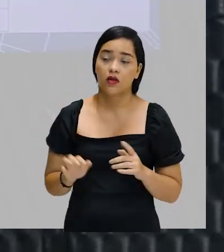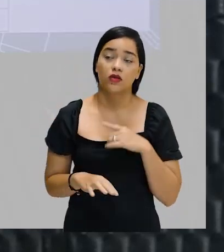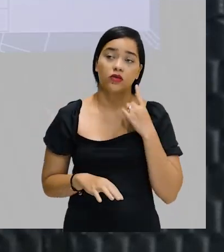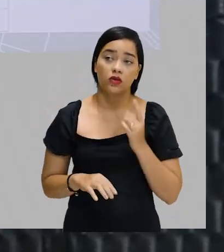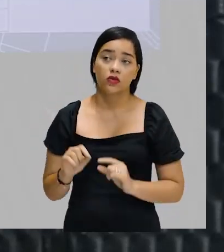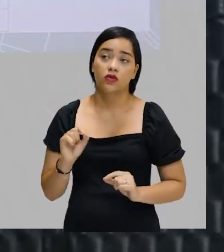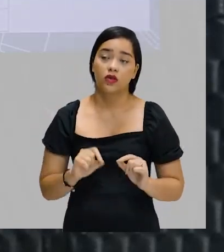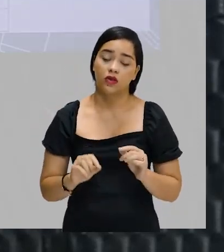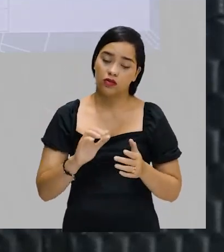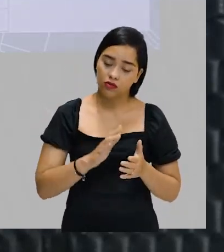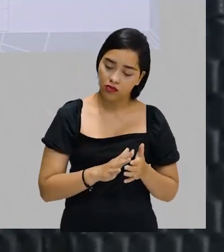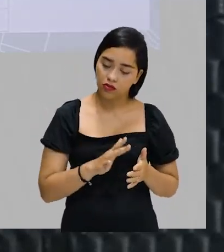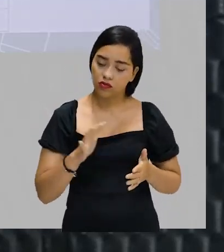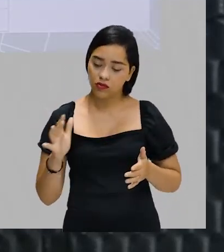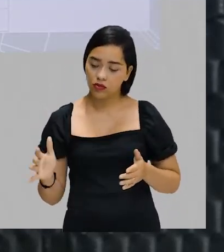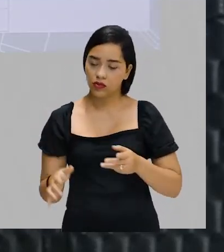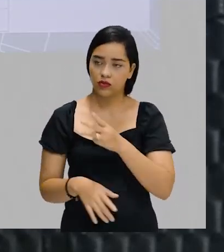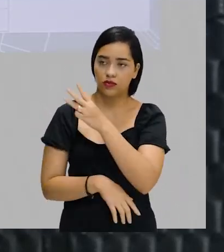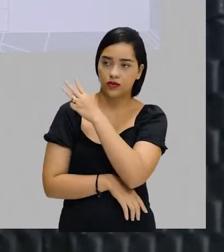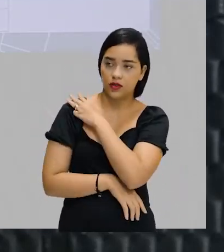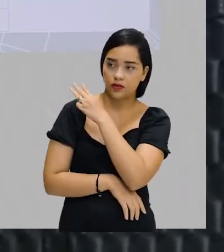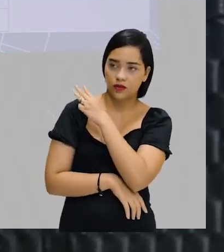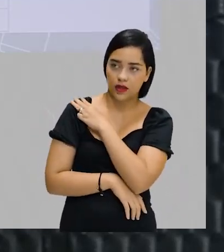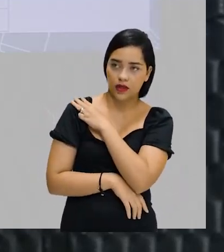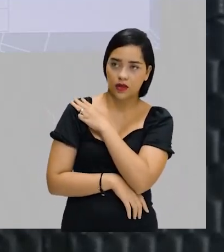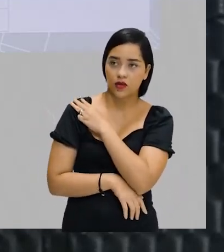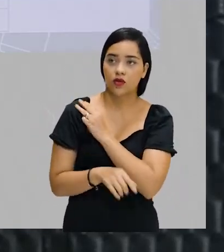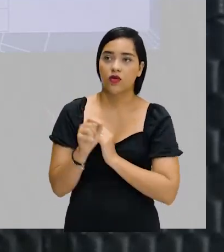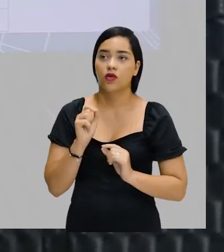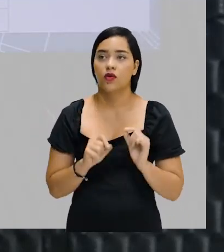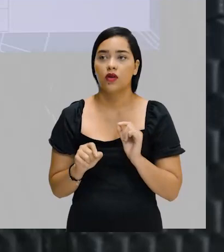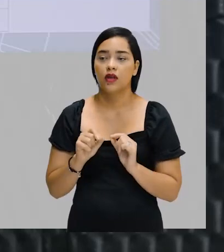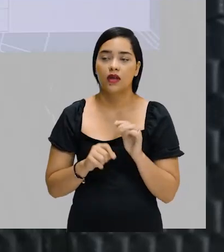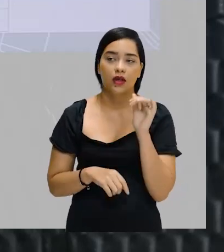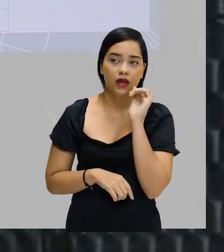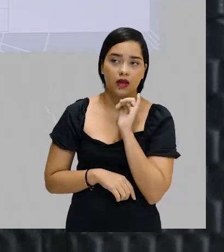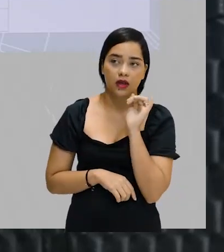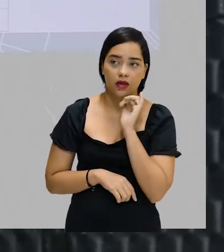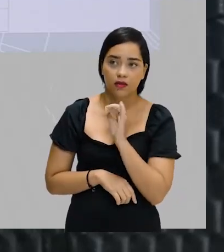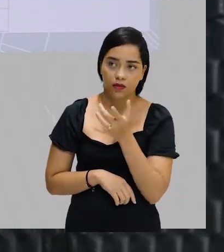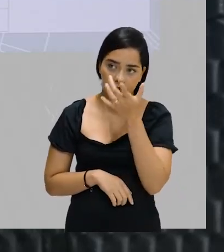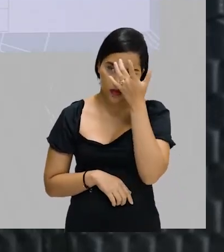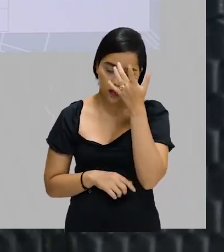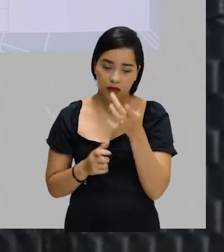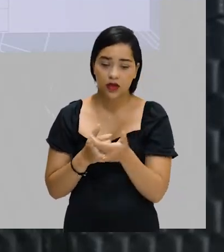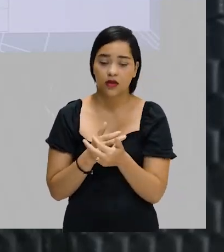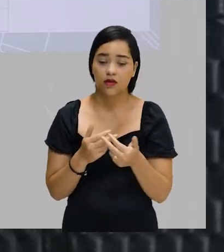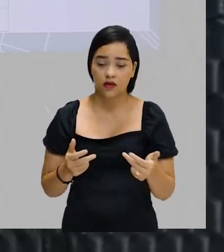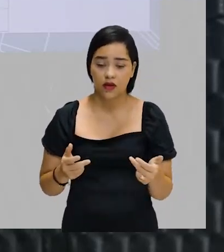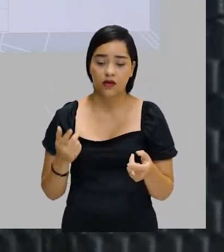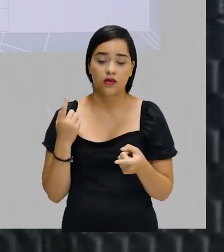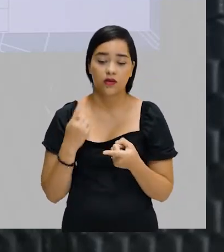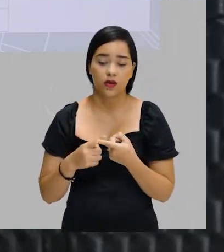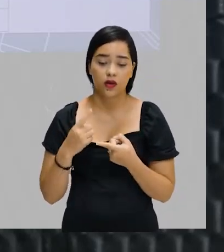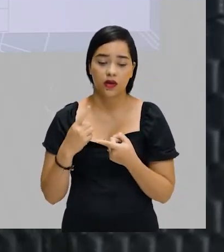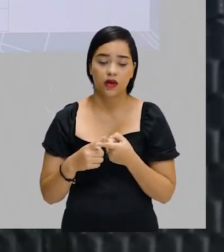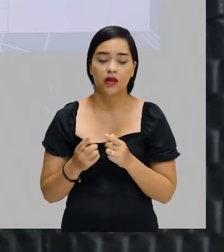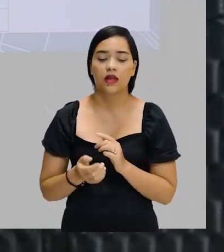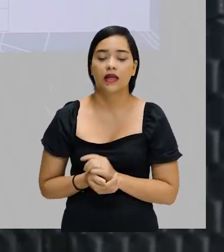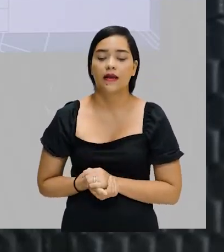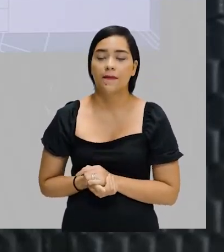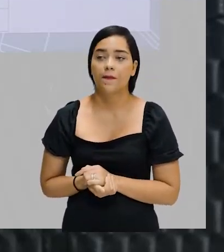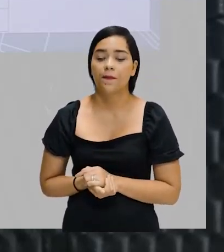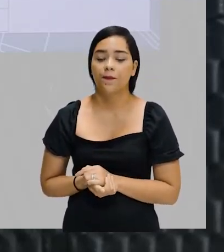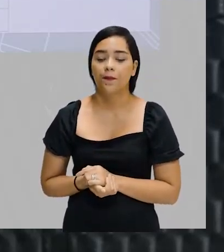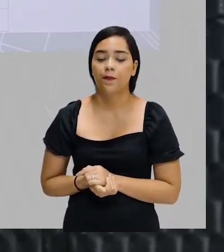vamos, ao longo do ensino médio, nós vamos acabar, por exemplo, memorizando muitos. Por quê? Muitos